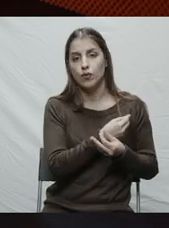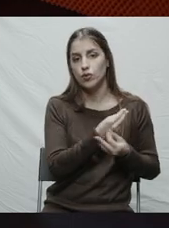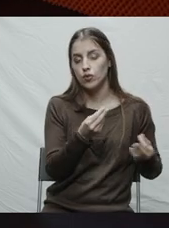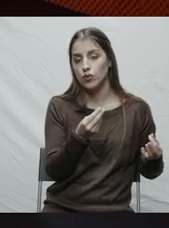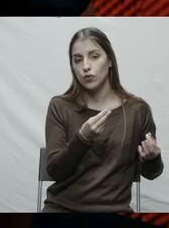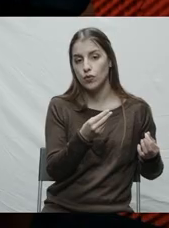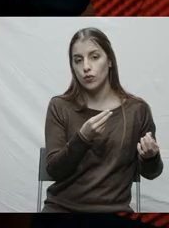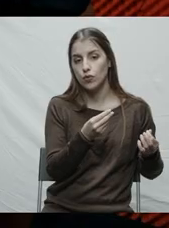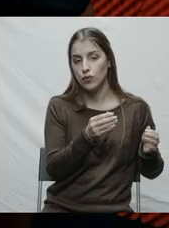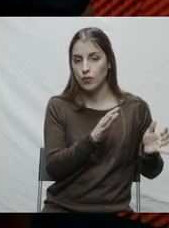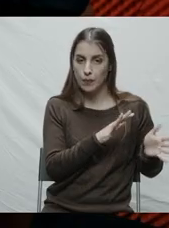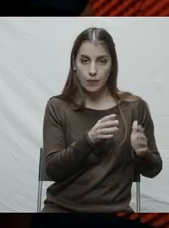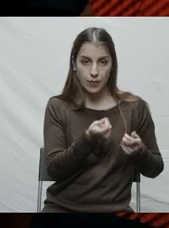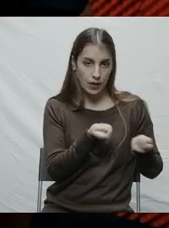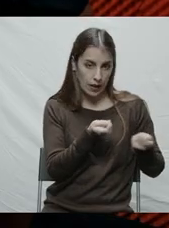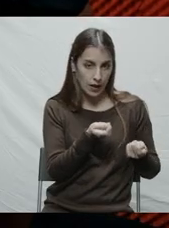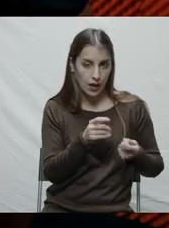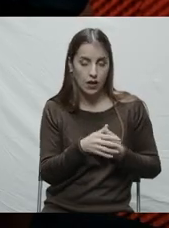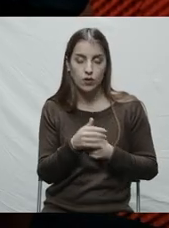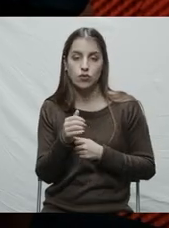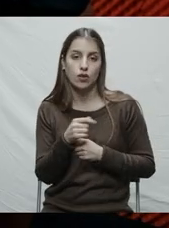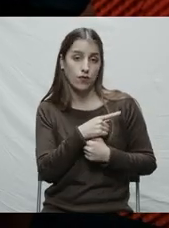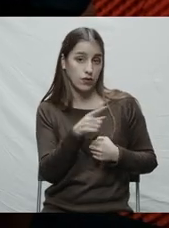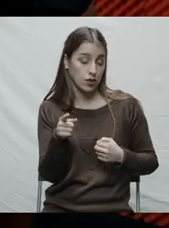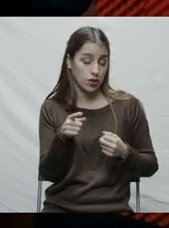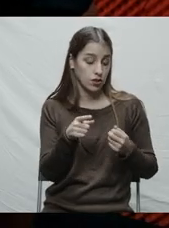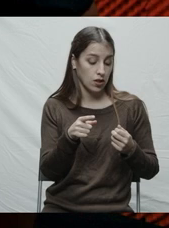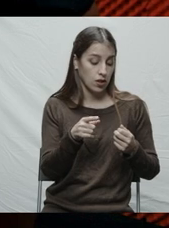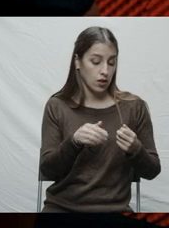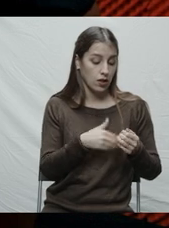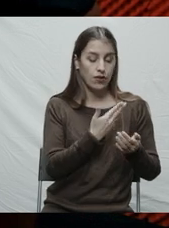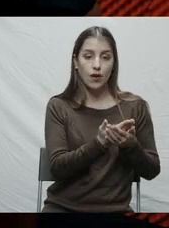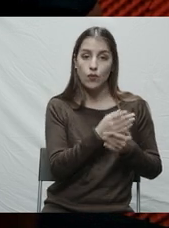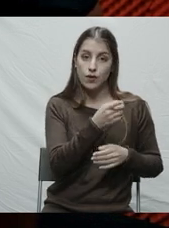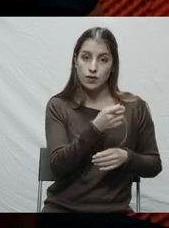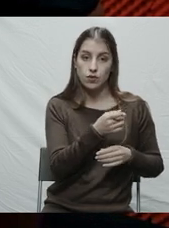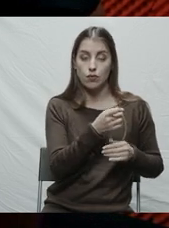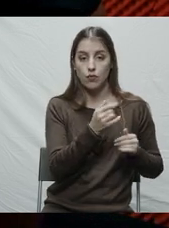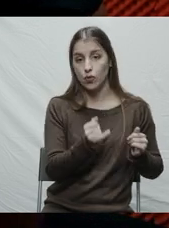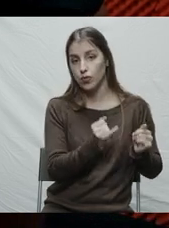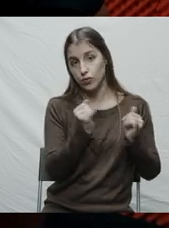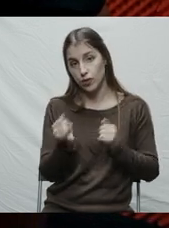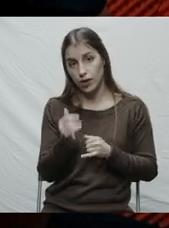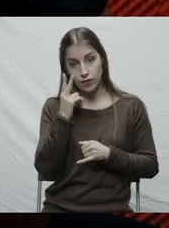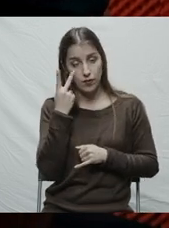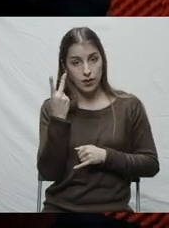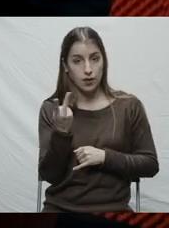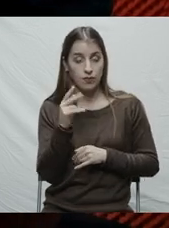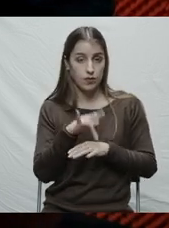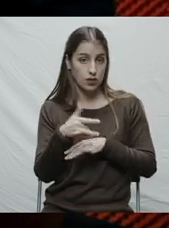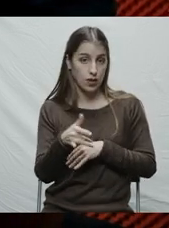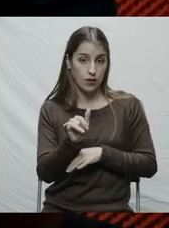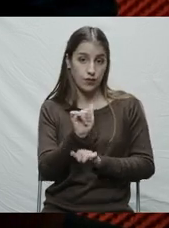muito delineados. E, de certa forma, e também trazem isso para o outro lado da vossa vida profissional,